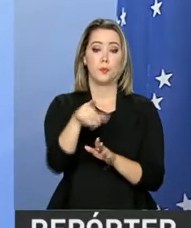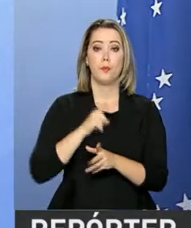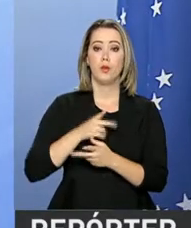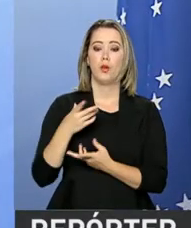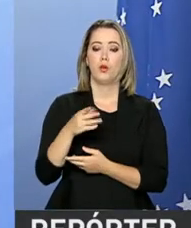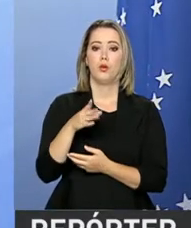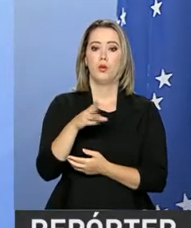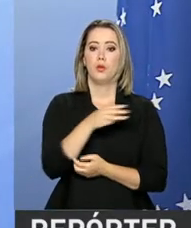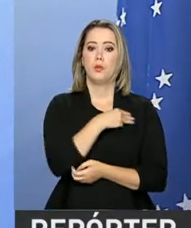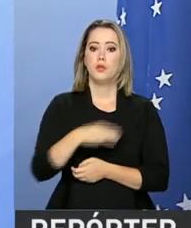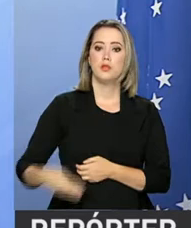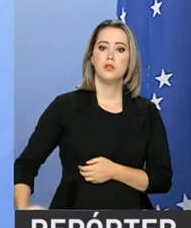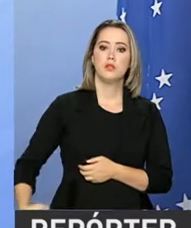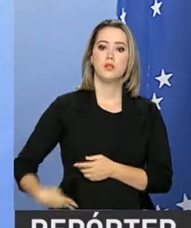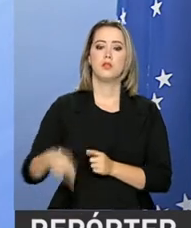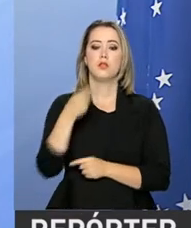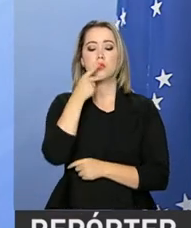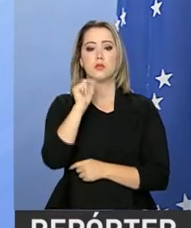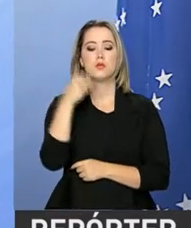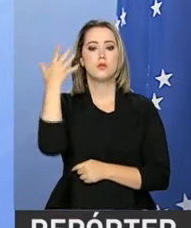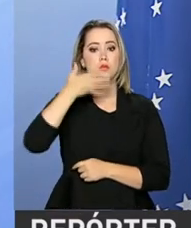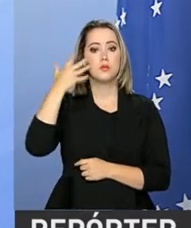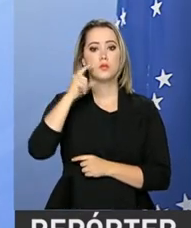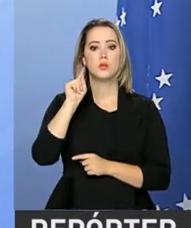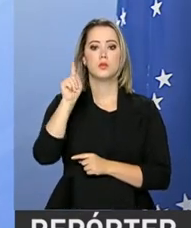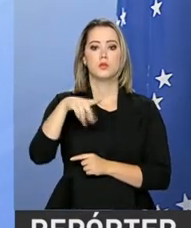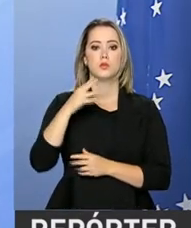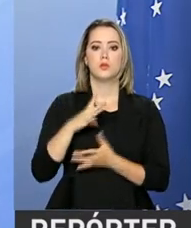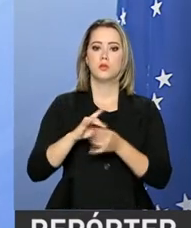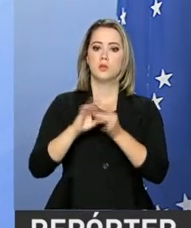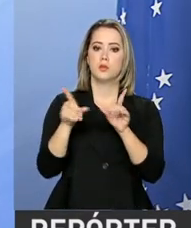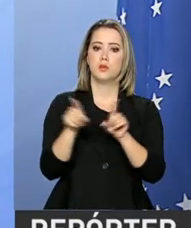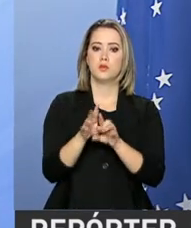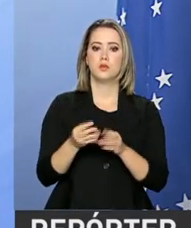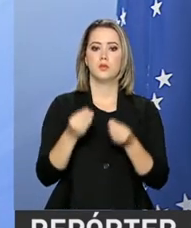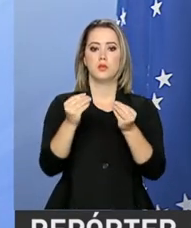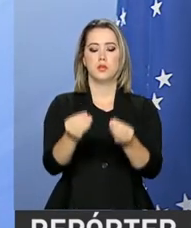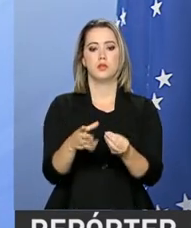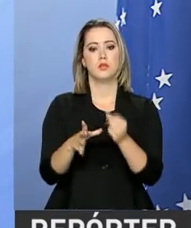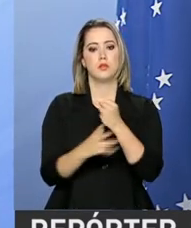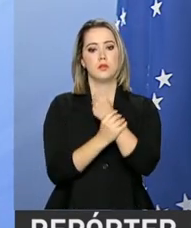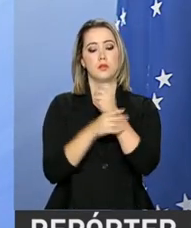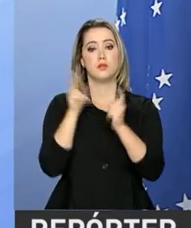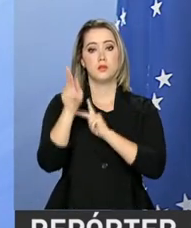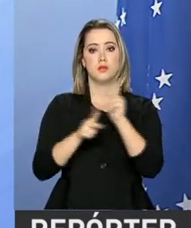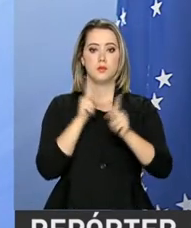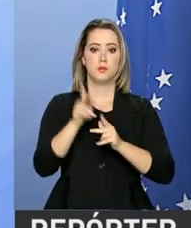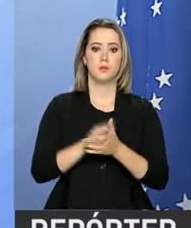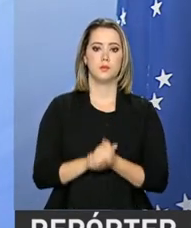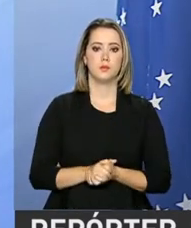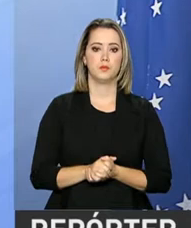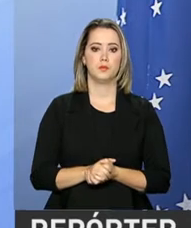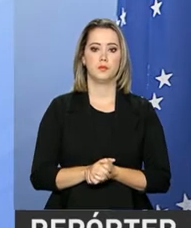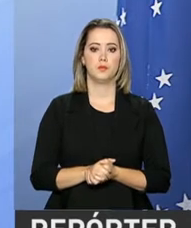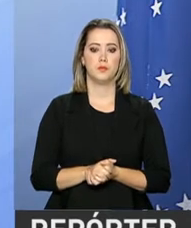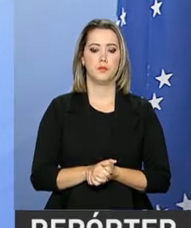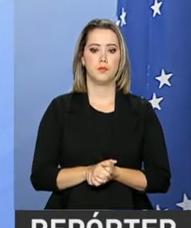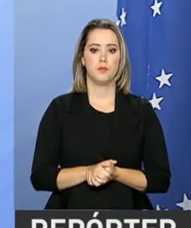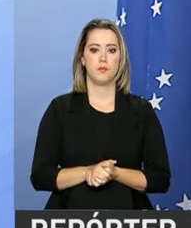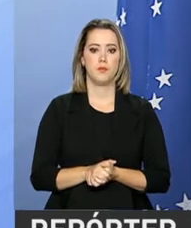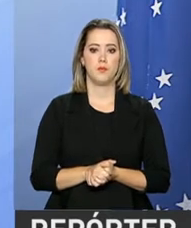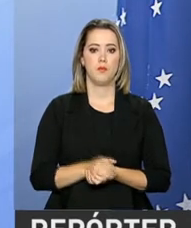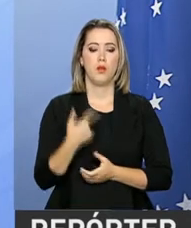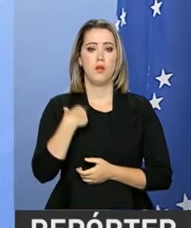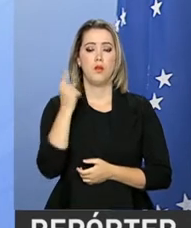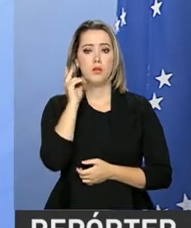institucional da presidência explicou que a medida foi autorizada para garantir a segurança da população tendo em vista o pequeno